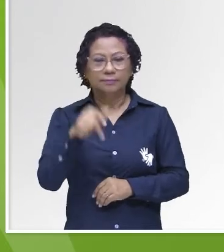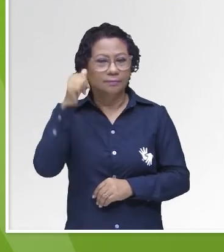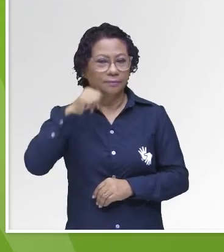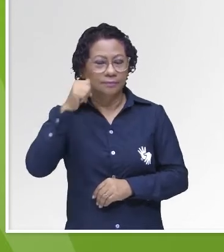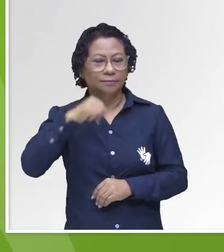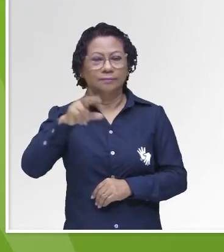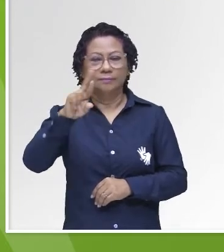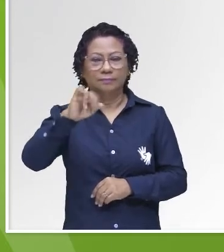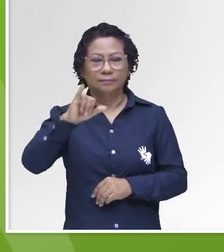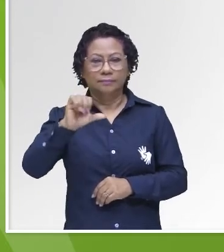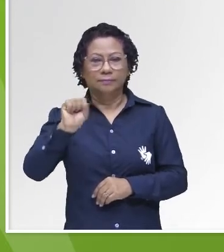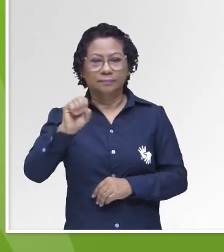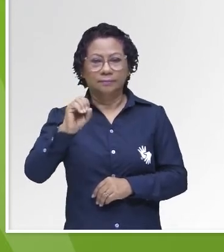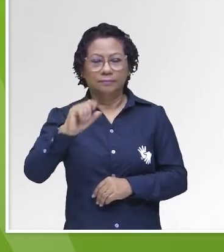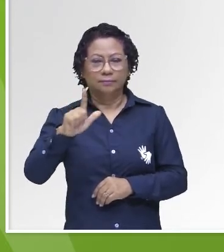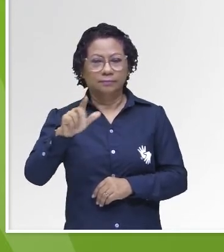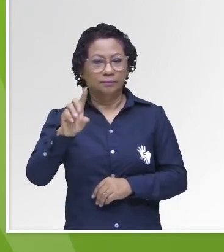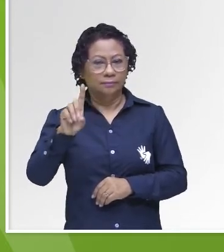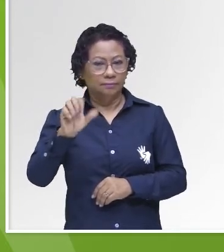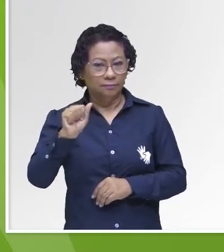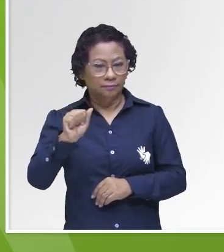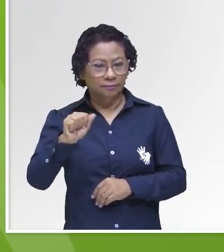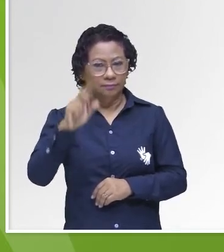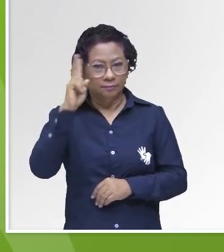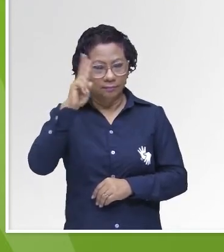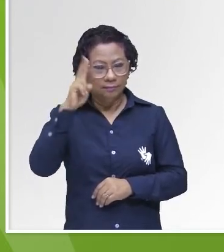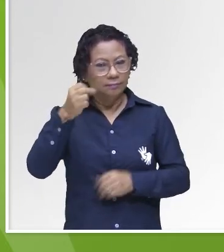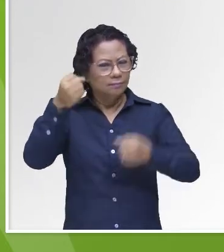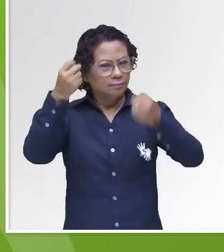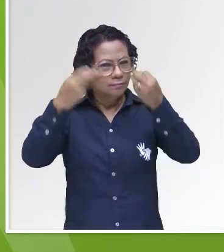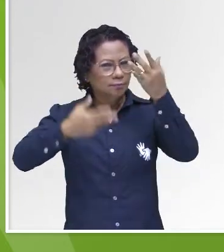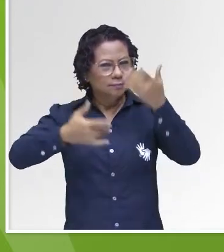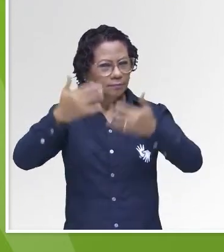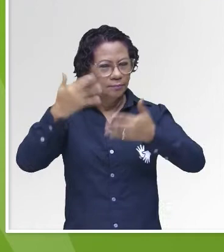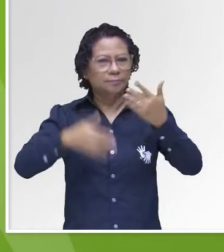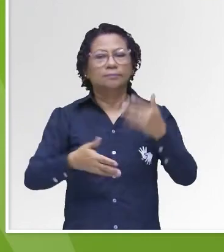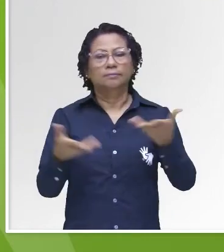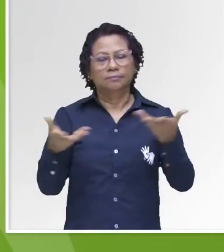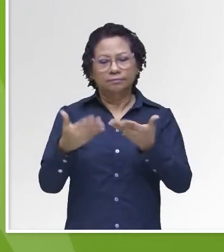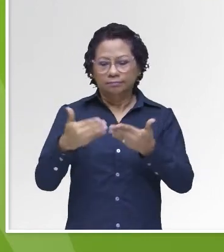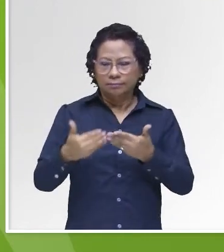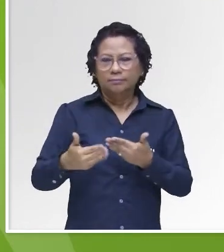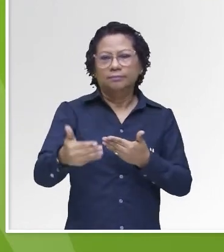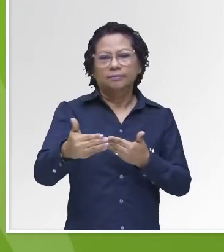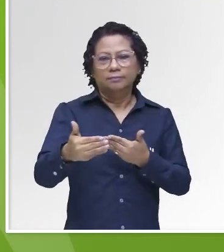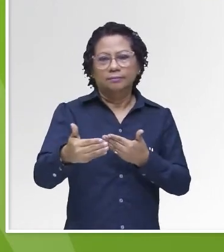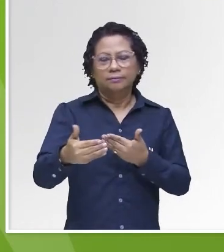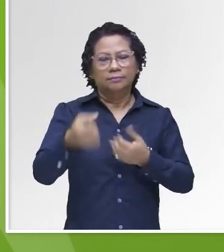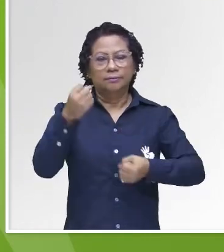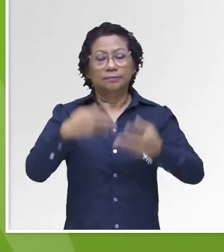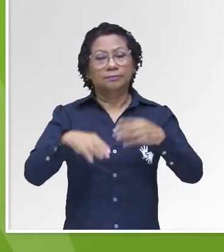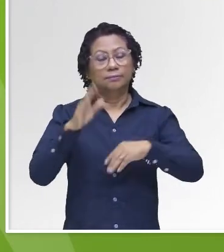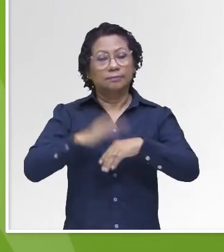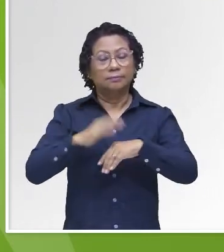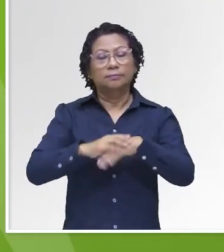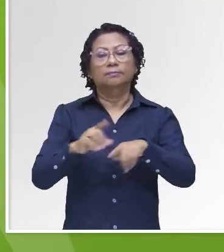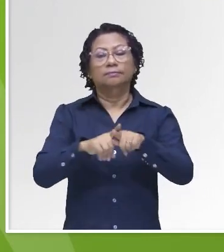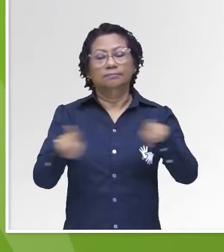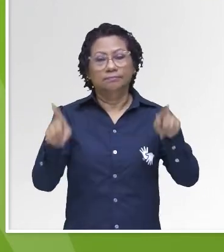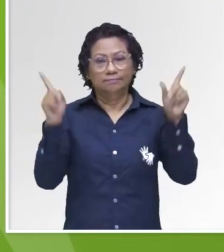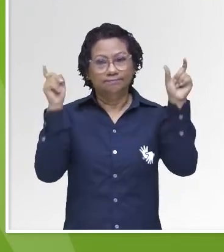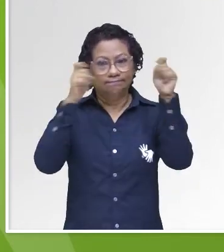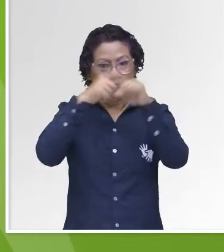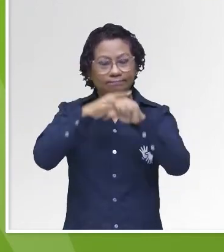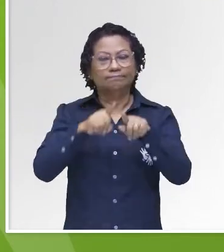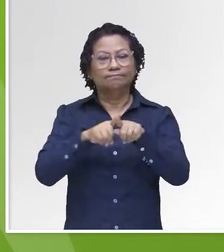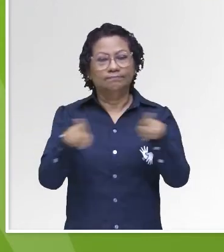nós vamos trabalhar a partir daí. Só que agora nós vamos dificultar um pouquinho mais. Dificultar, mas ao mesmo tempo simplificar.